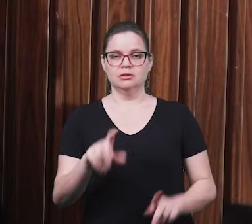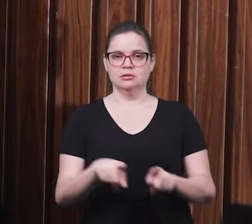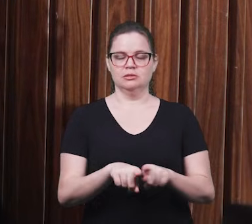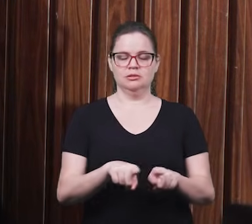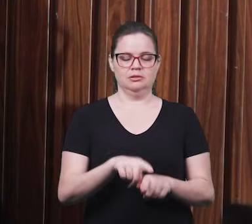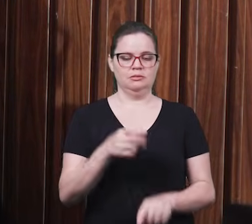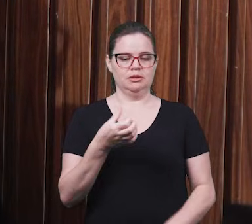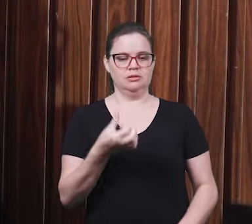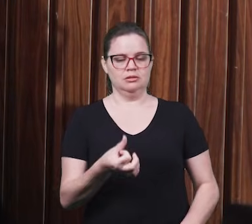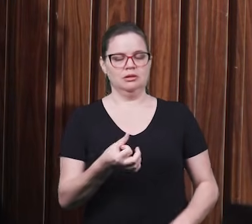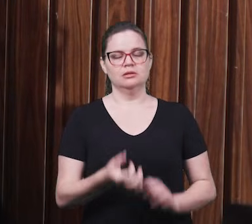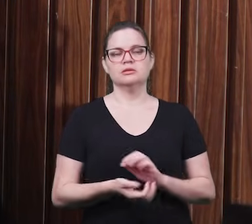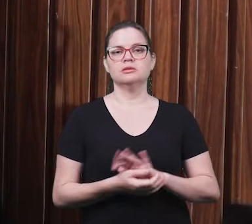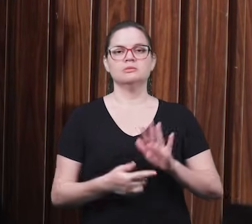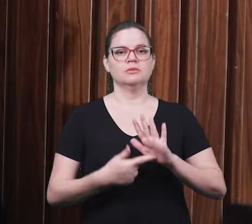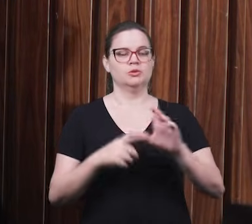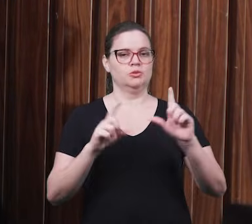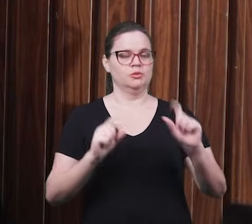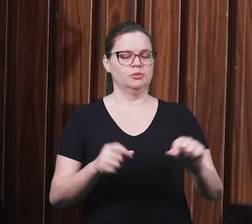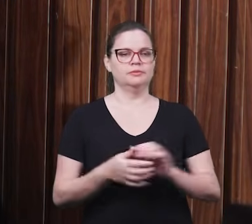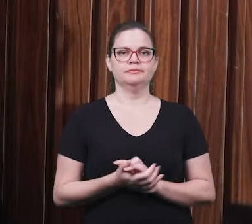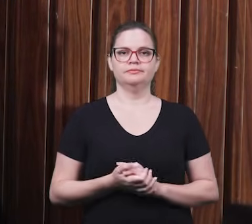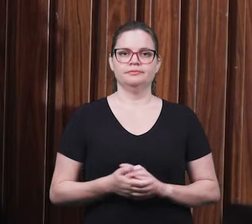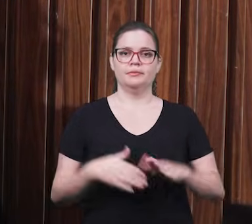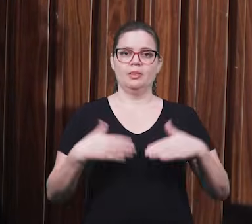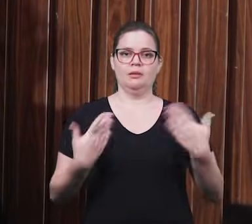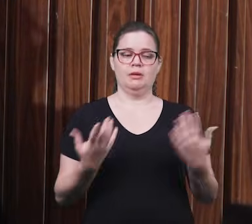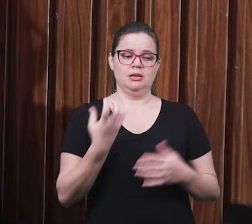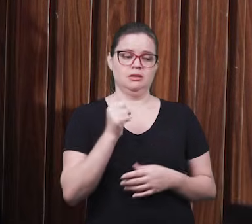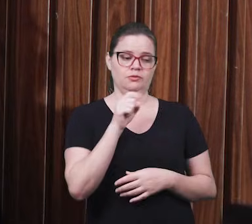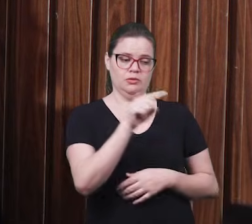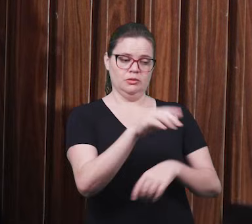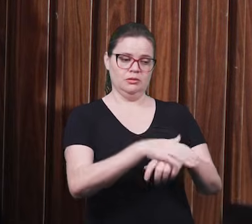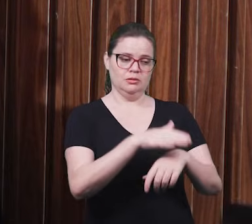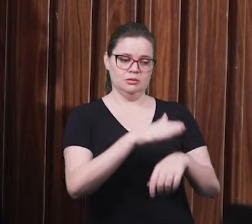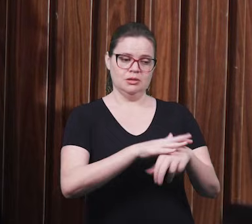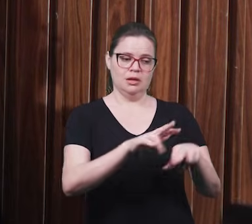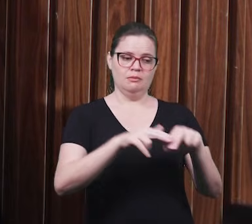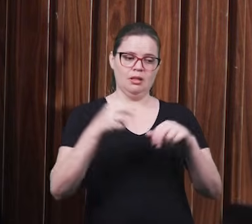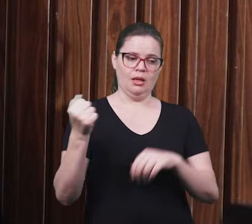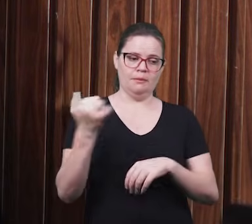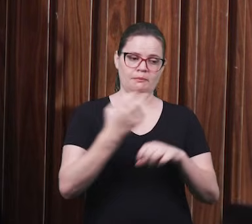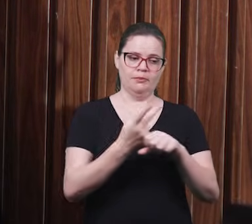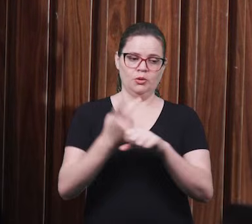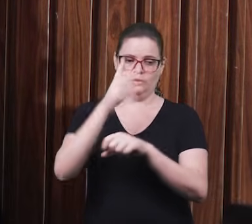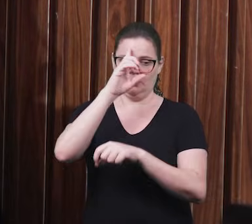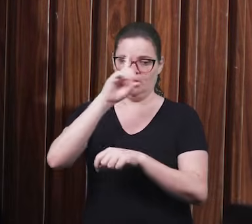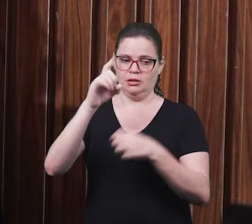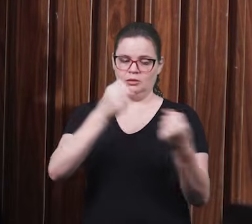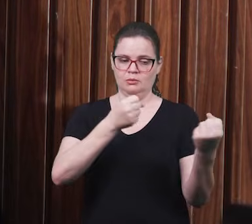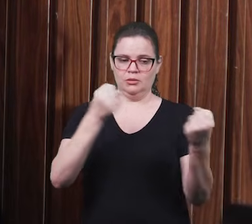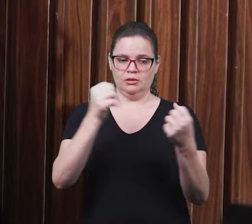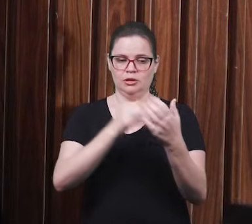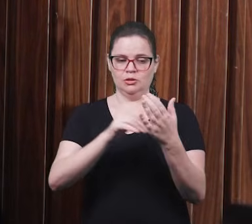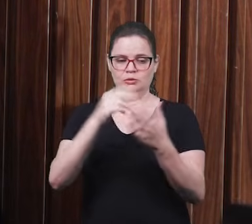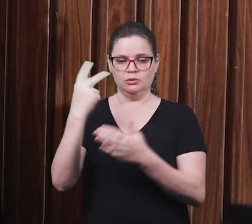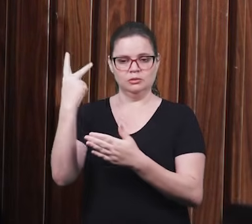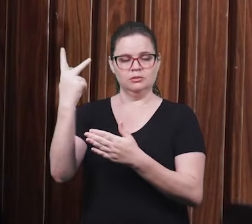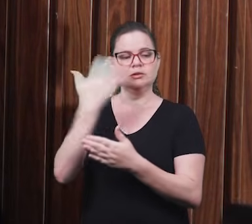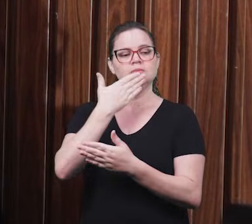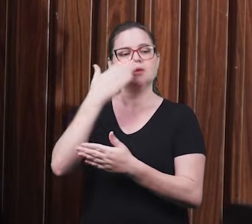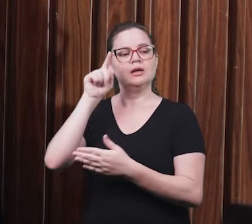né? Capítulo 8, versos 5 e 6, diz assim: mas se tu de madrugada buscares a Deus e ao Todo-Poderoso